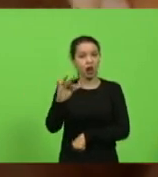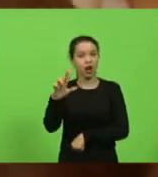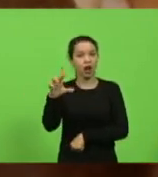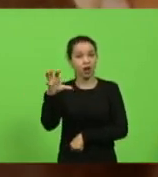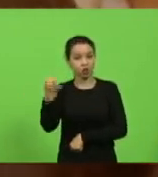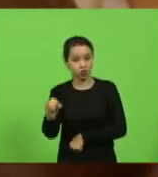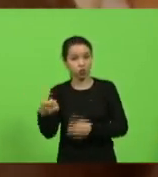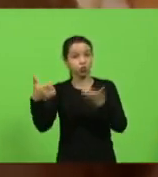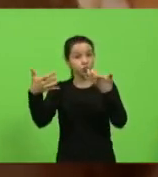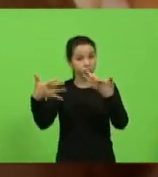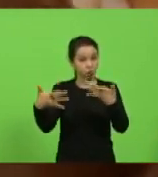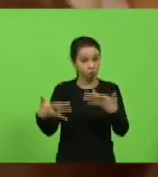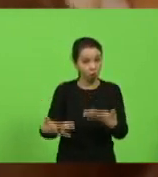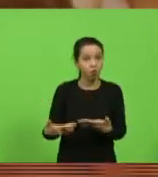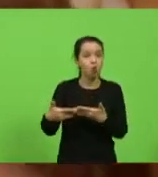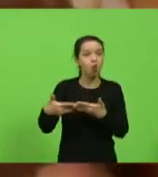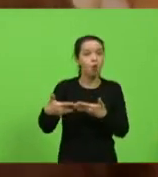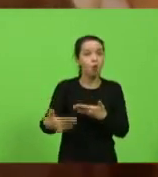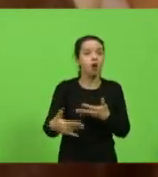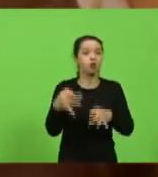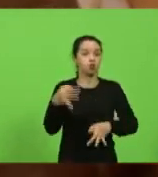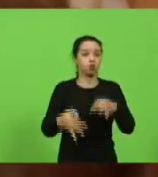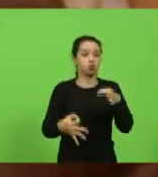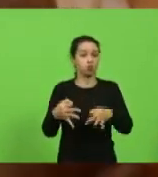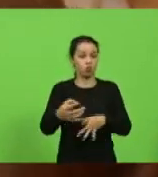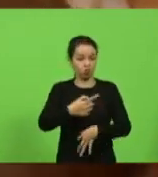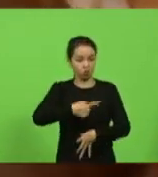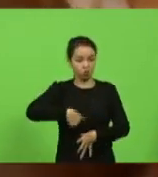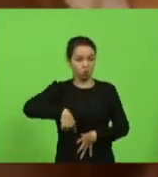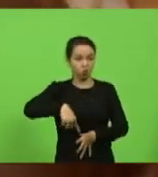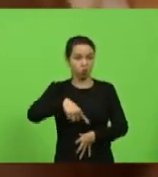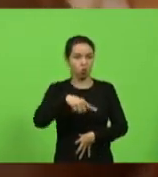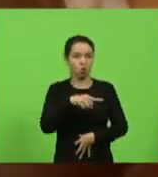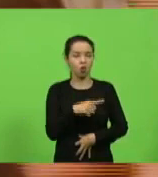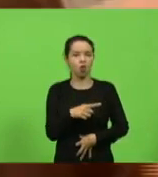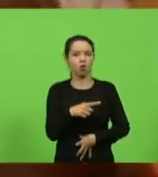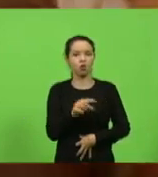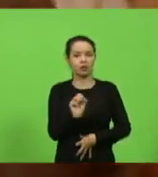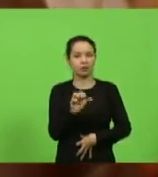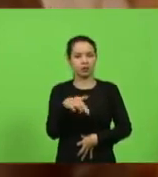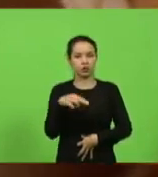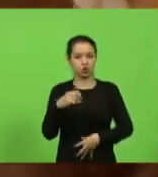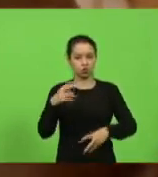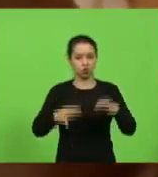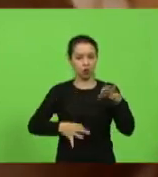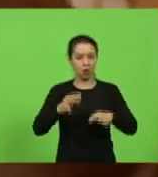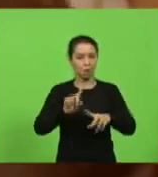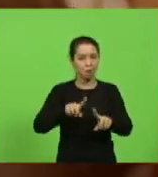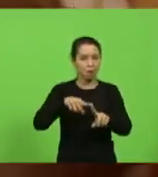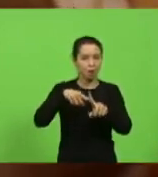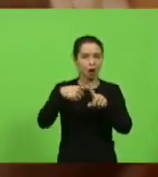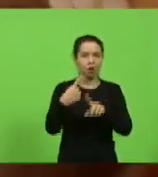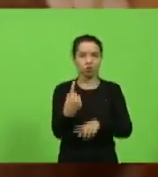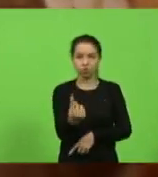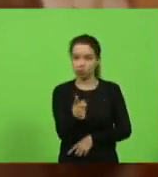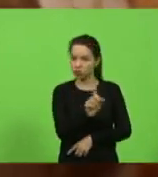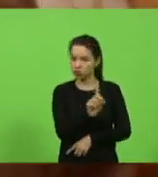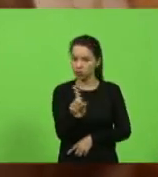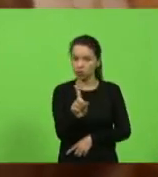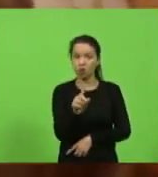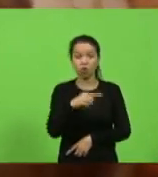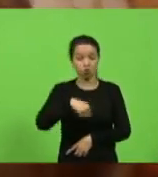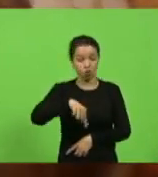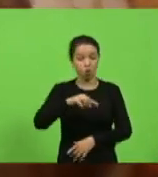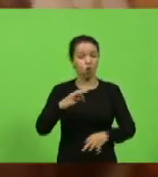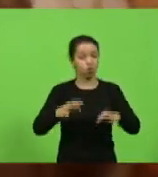deste julgamento, nós não estamos diante de um simples julgamento, de mais um julgamento, nós estamos diante de